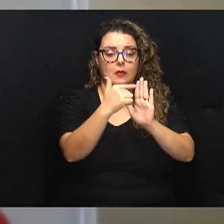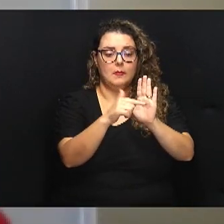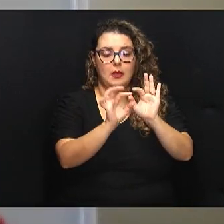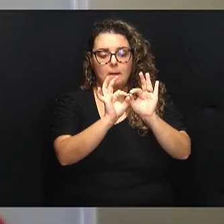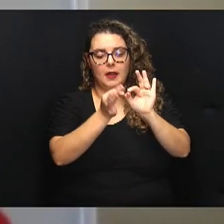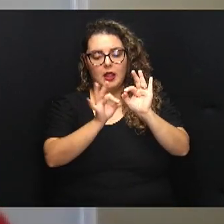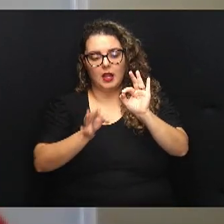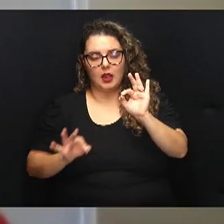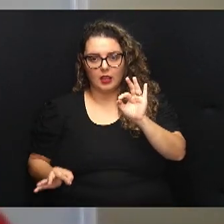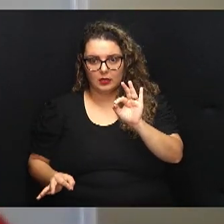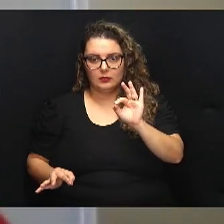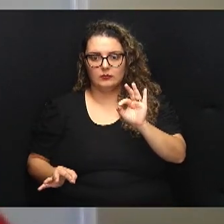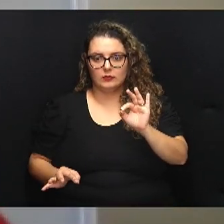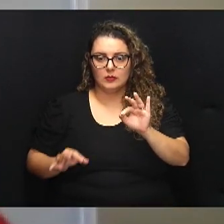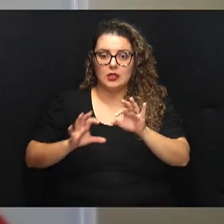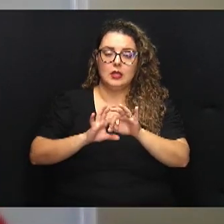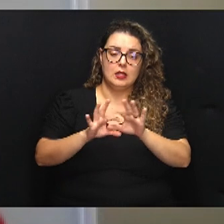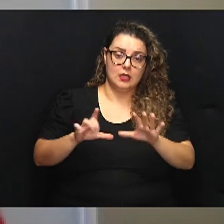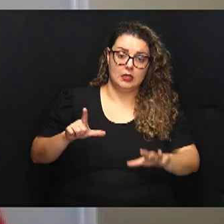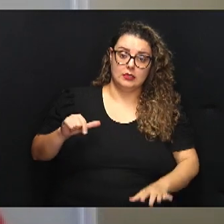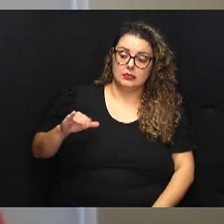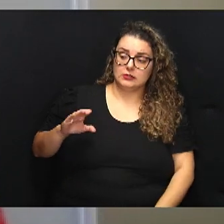empreendimentos sujeitos a licenciamento,